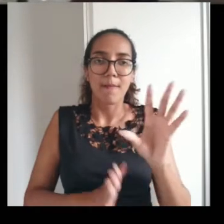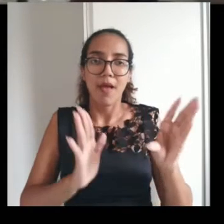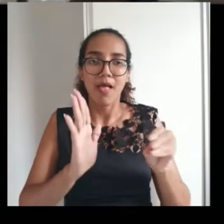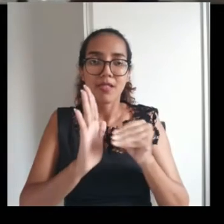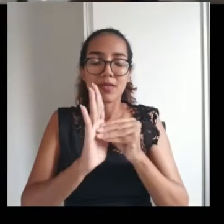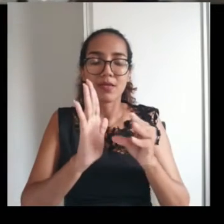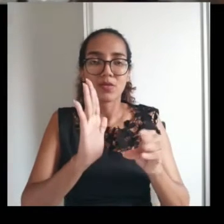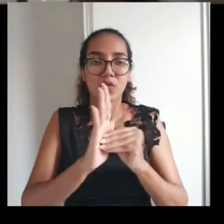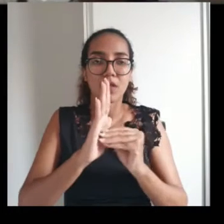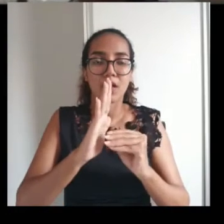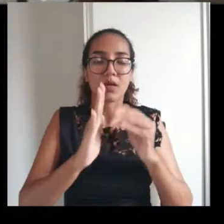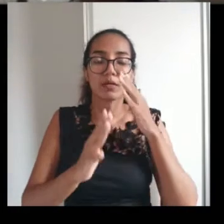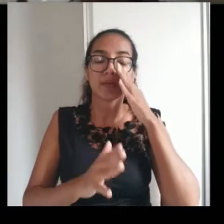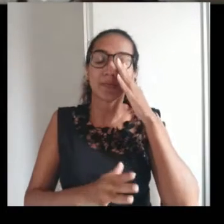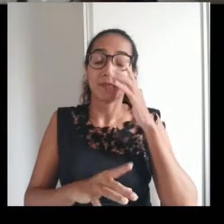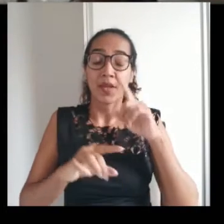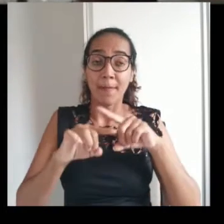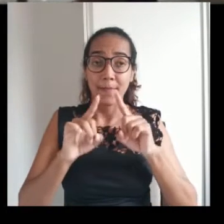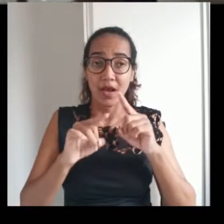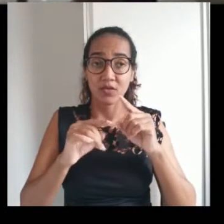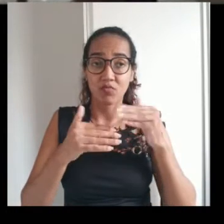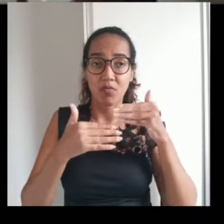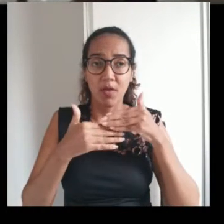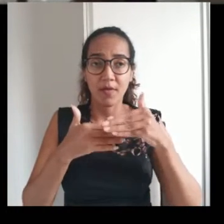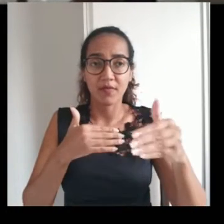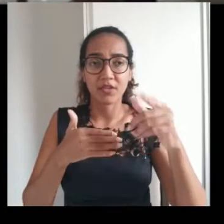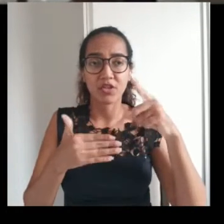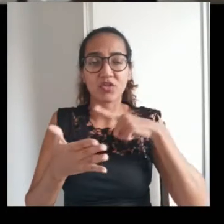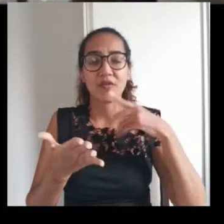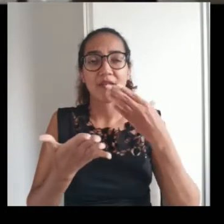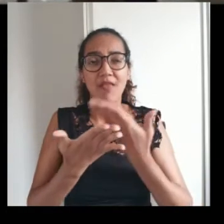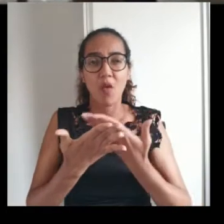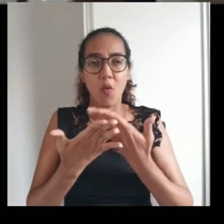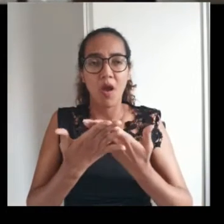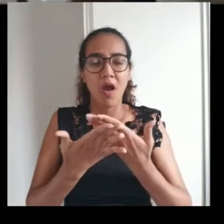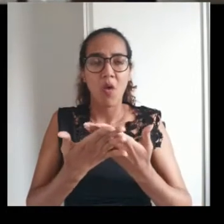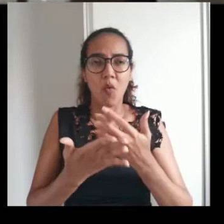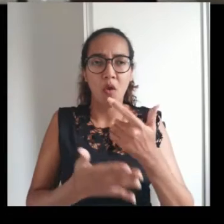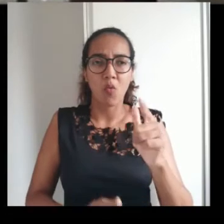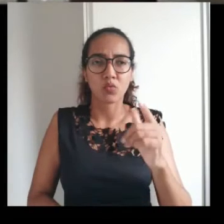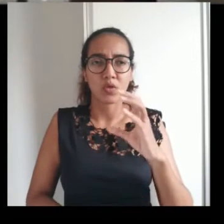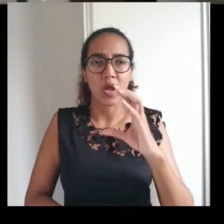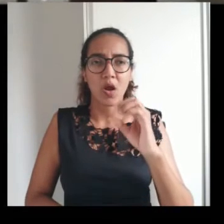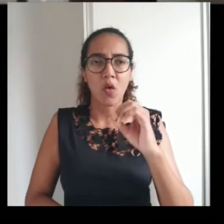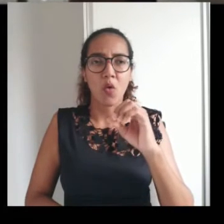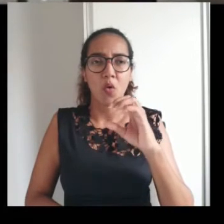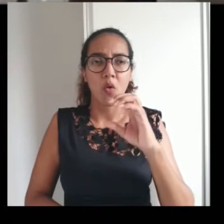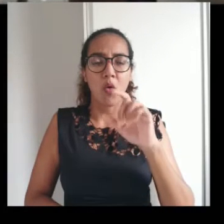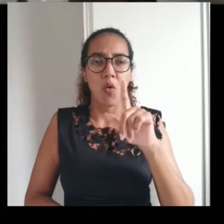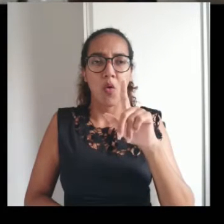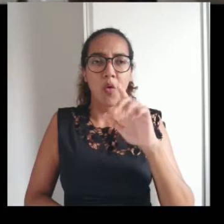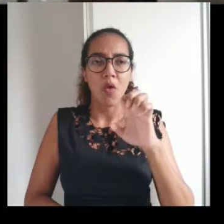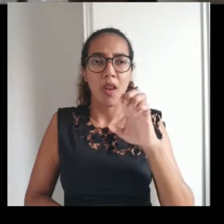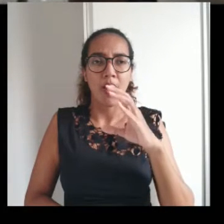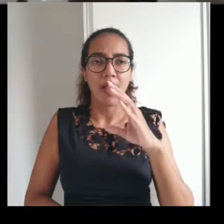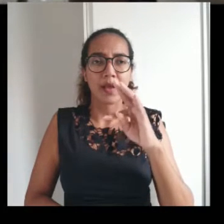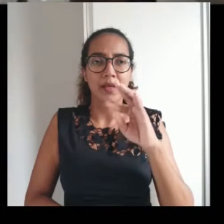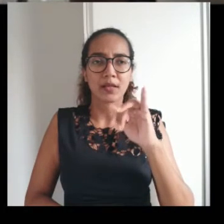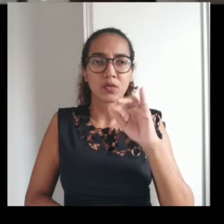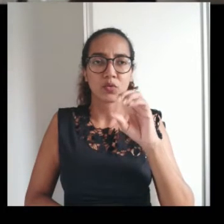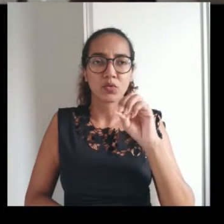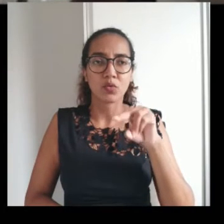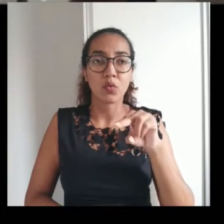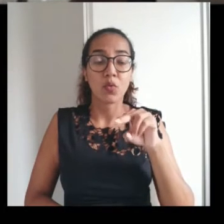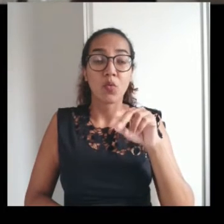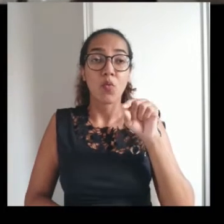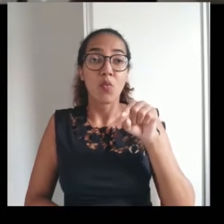já viu. A gente vai ter uma aula depois, e aí vai disponibilizar sobre collections, né? Uma das grandes coleções conhecidas que